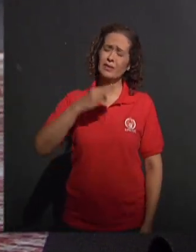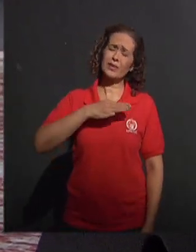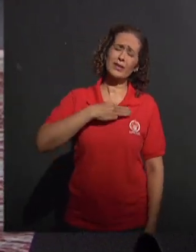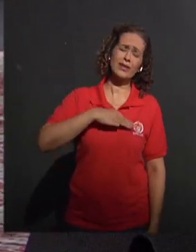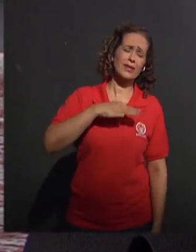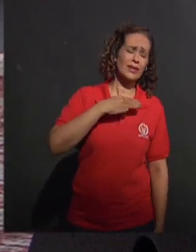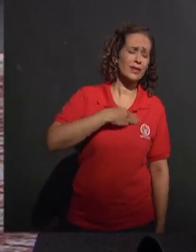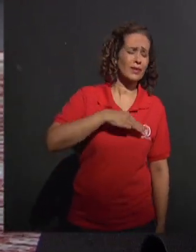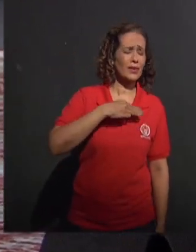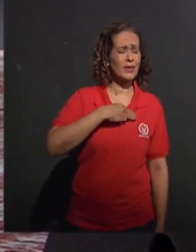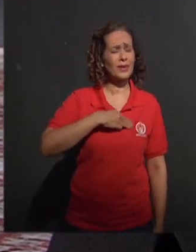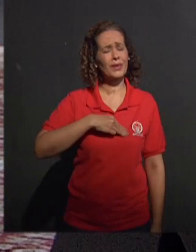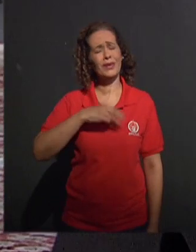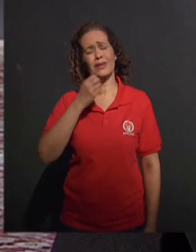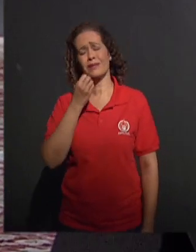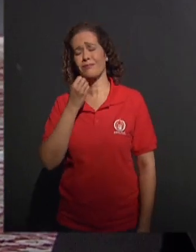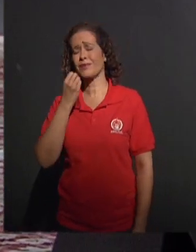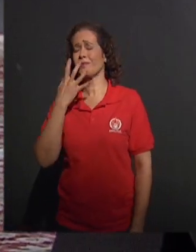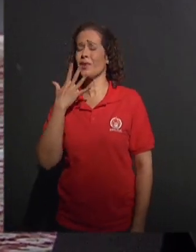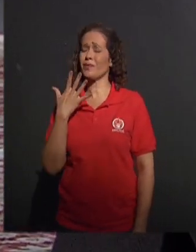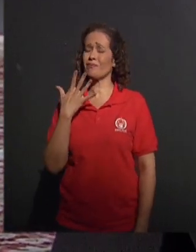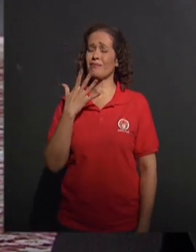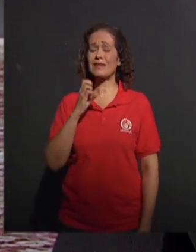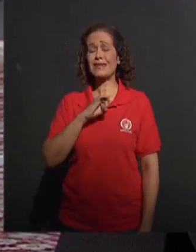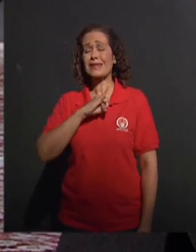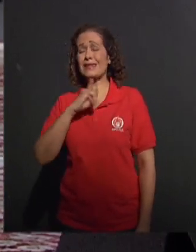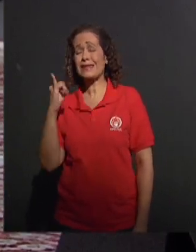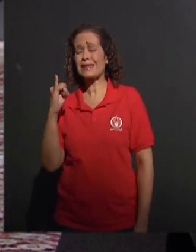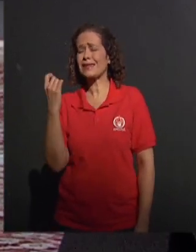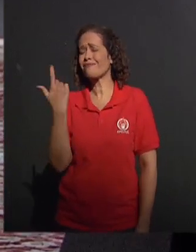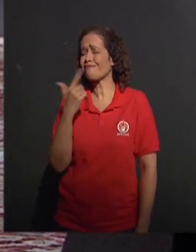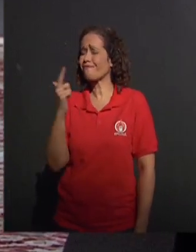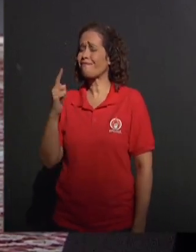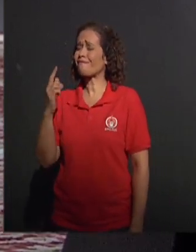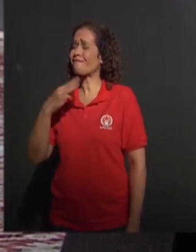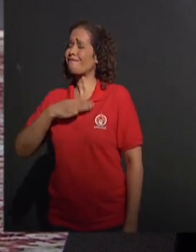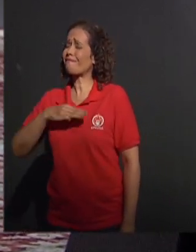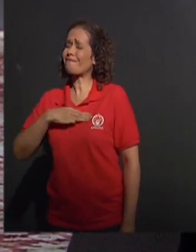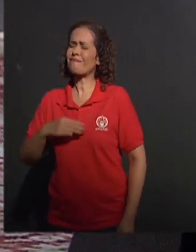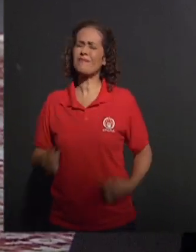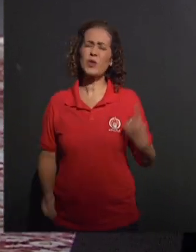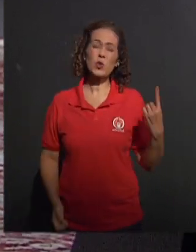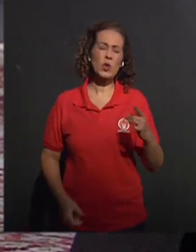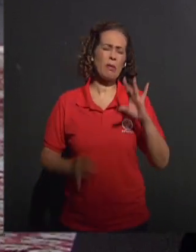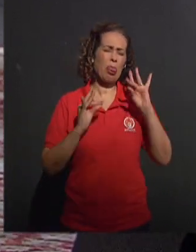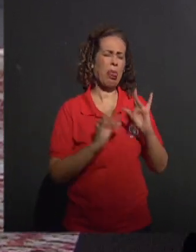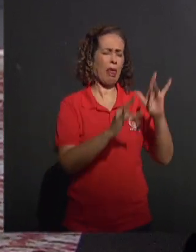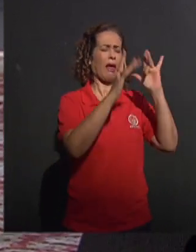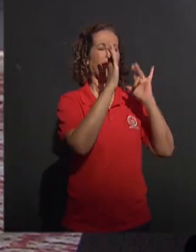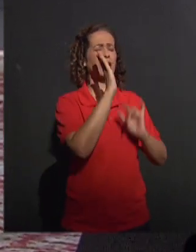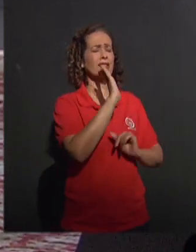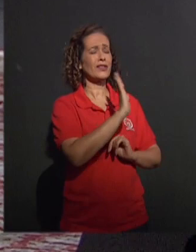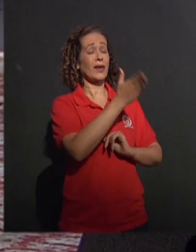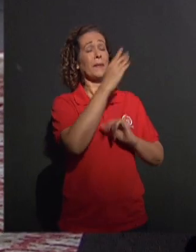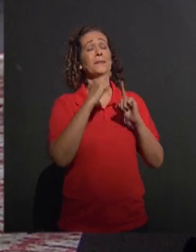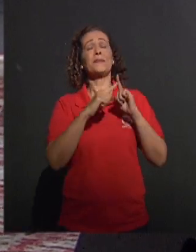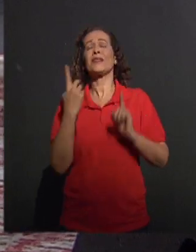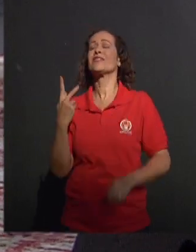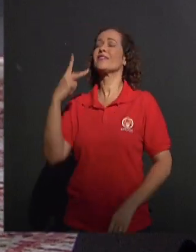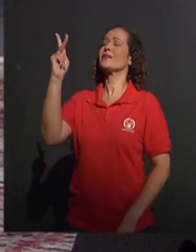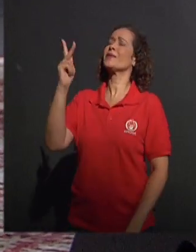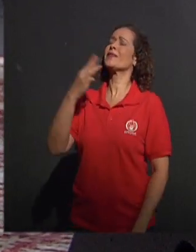muito nós já teríamos sido consumidos, Senhor. Mas as Tuas misericórdias não têm